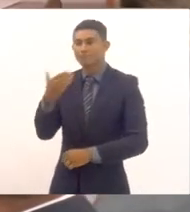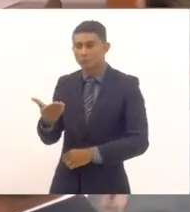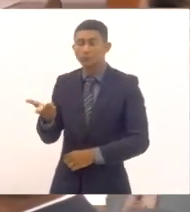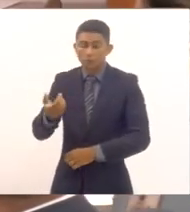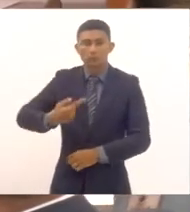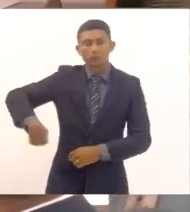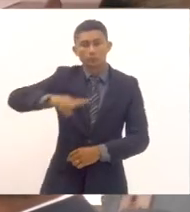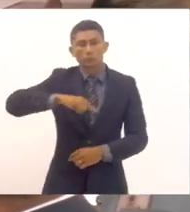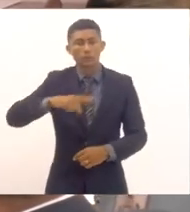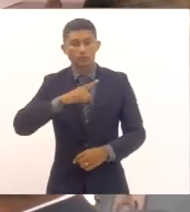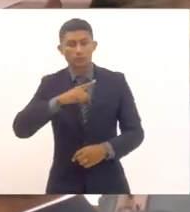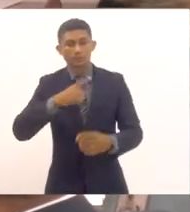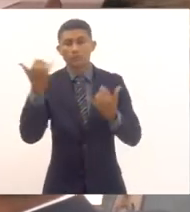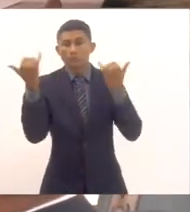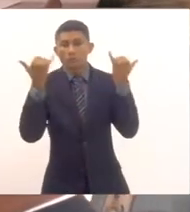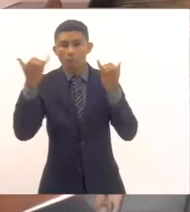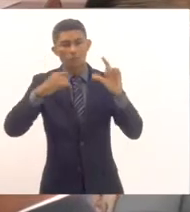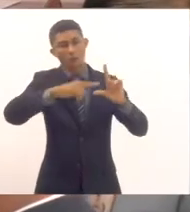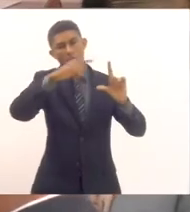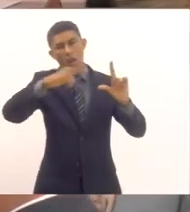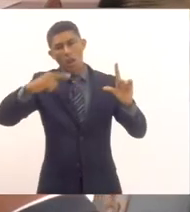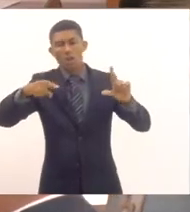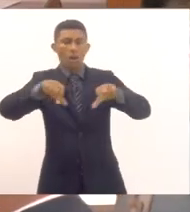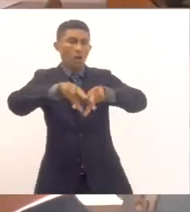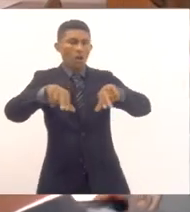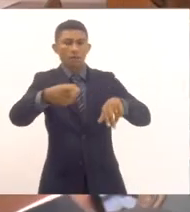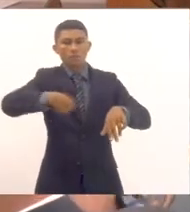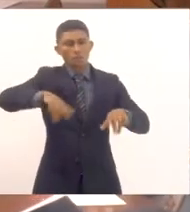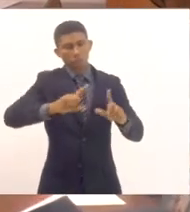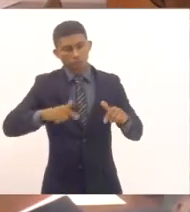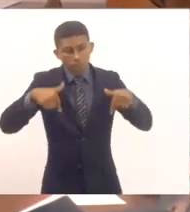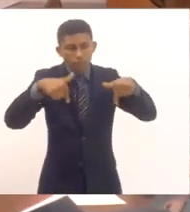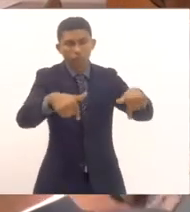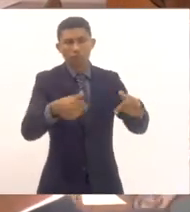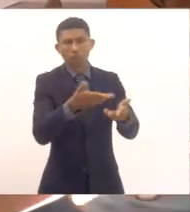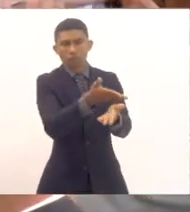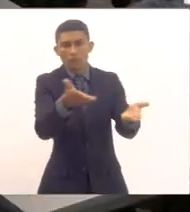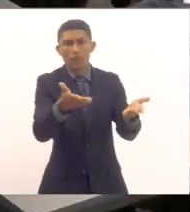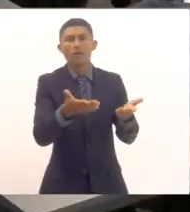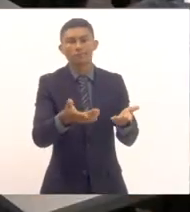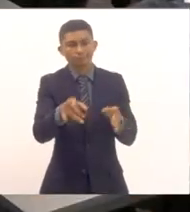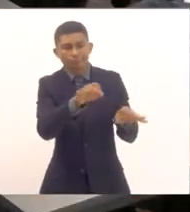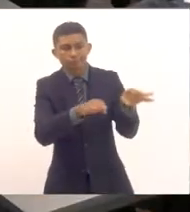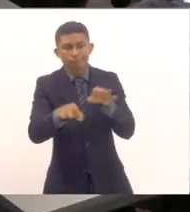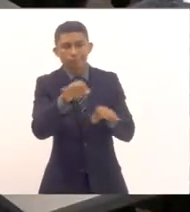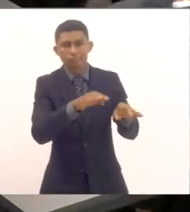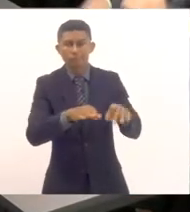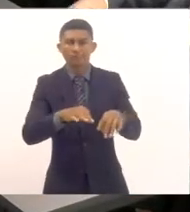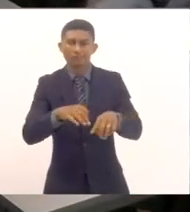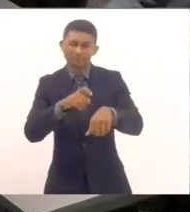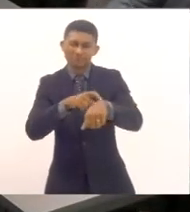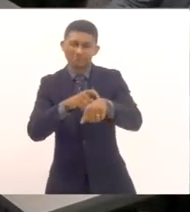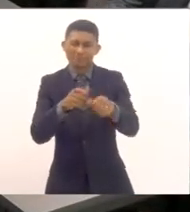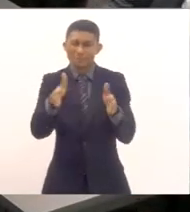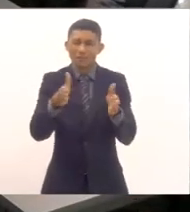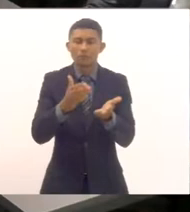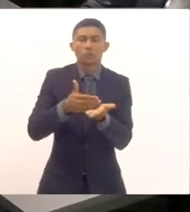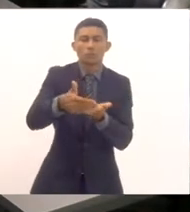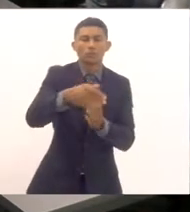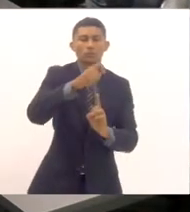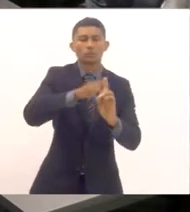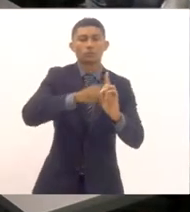abordagens de efetivos o efetivo que foi utilizado durante esse período em que se deu o início lá no mês de